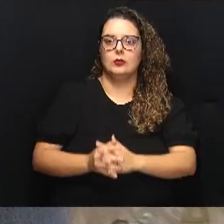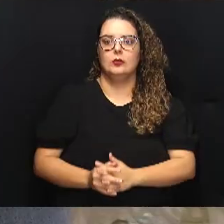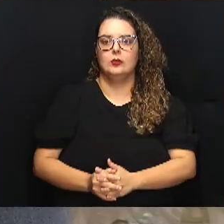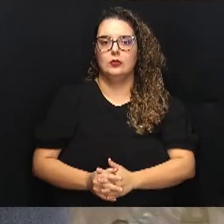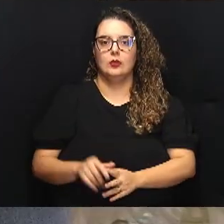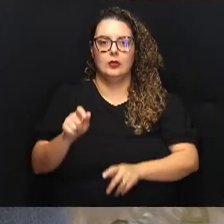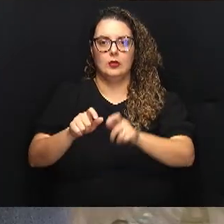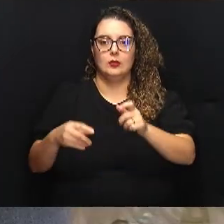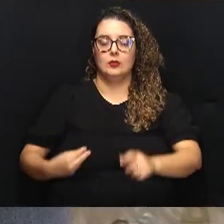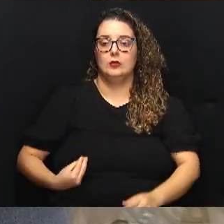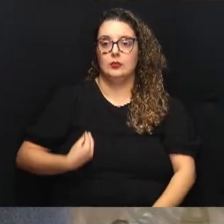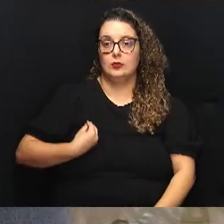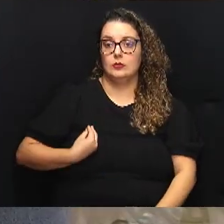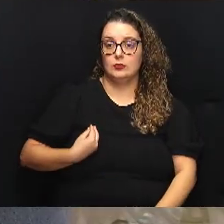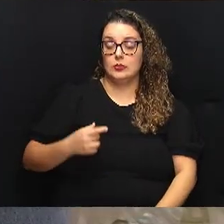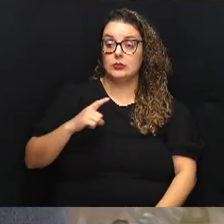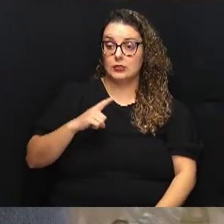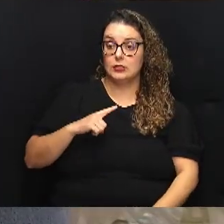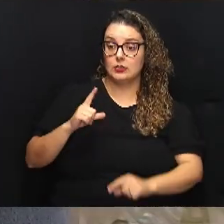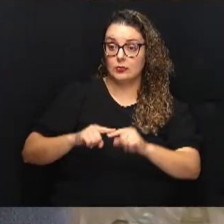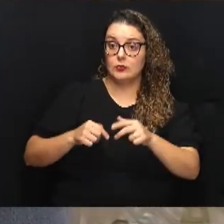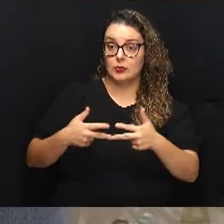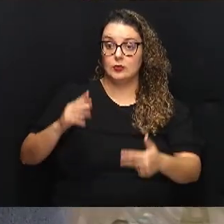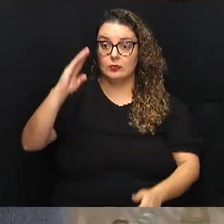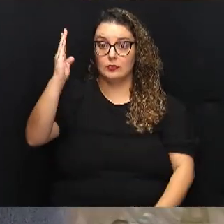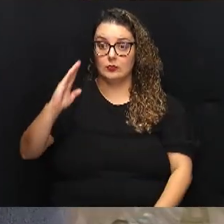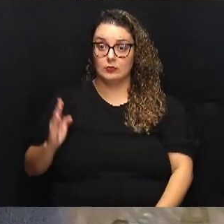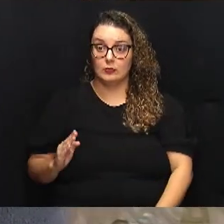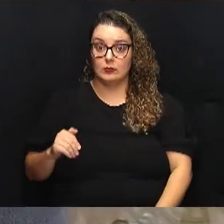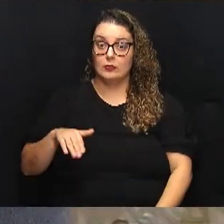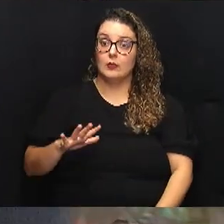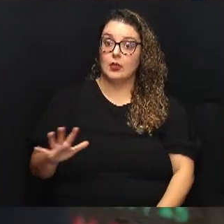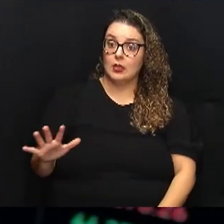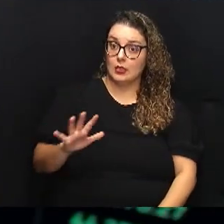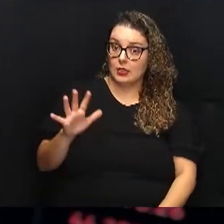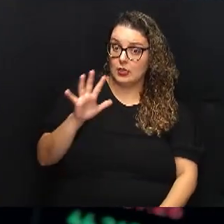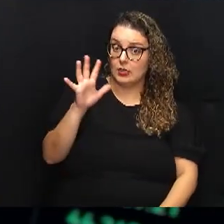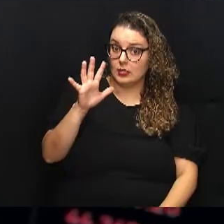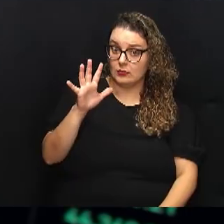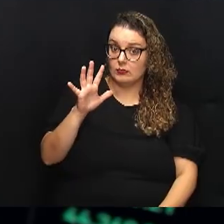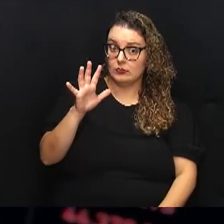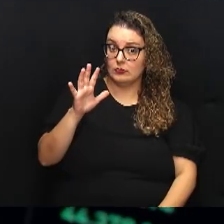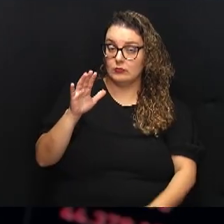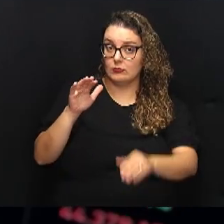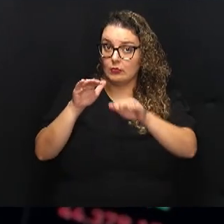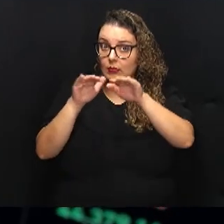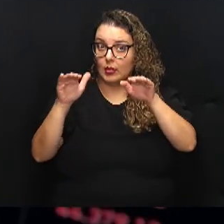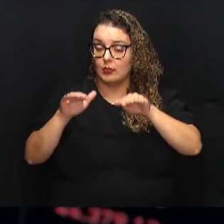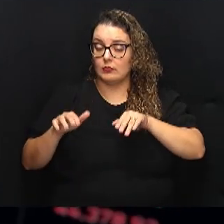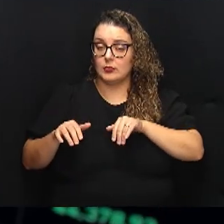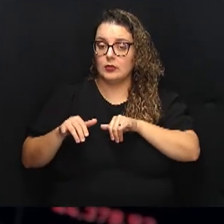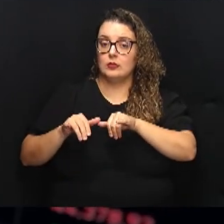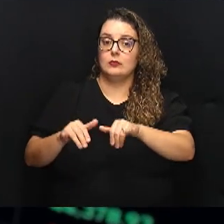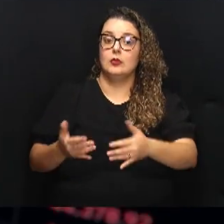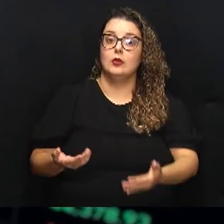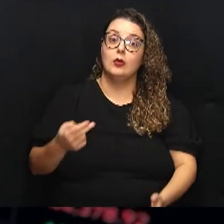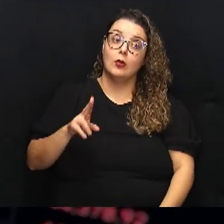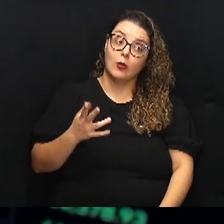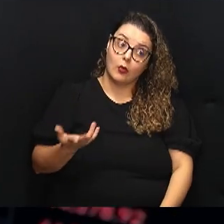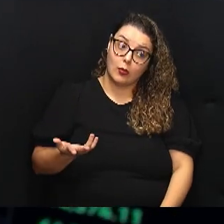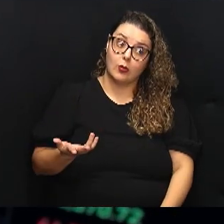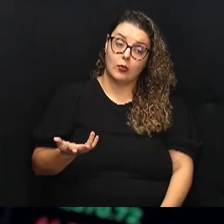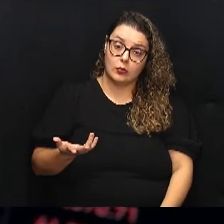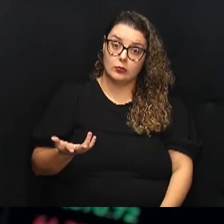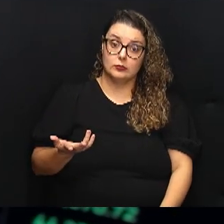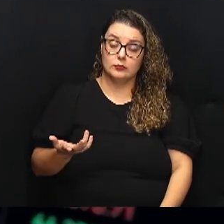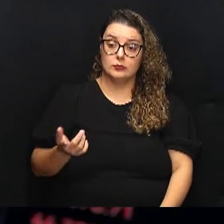vivem lá terão produtos brasileiros mais caros nas prateleiras, ou eventualmente vai até